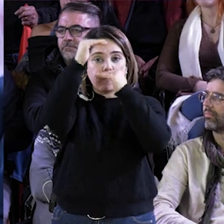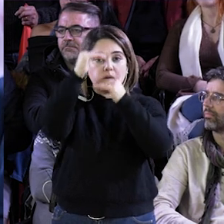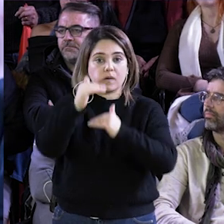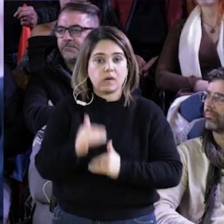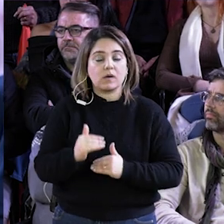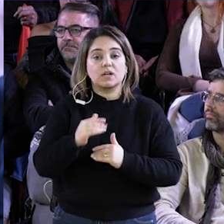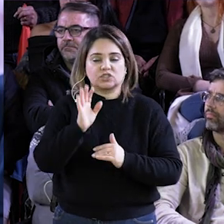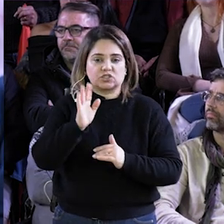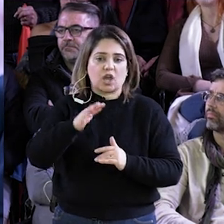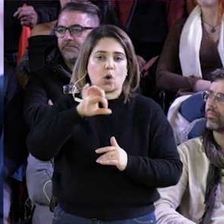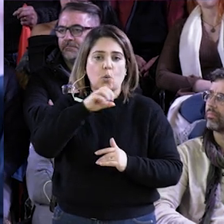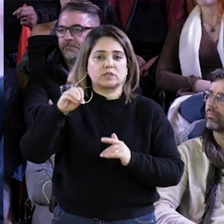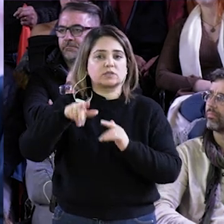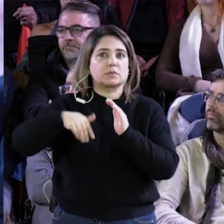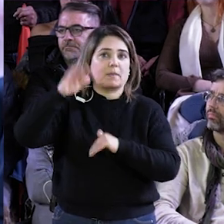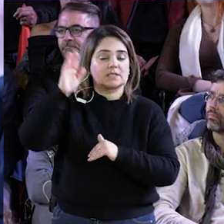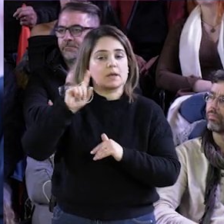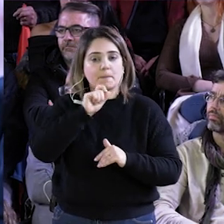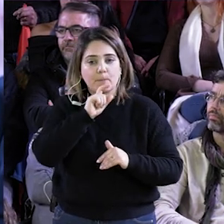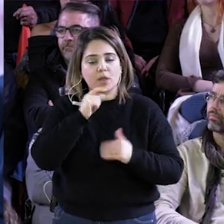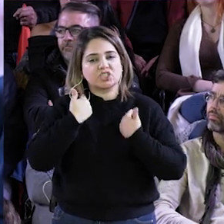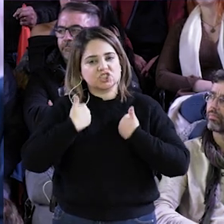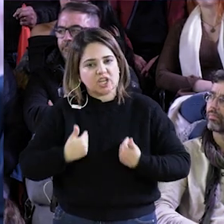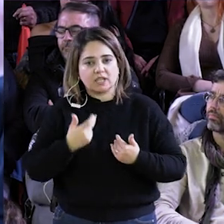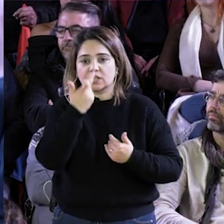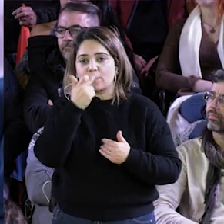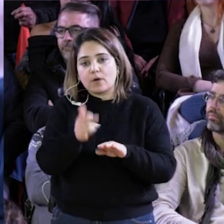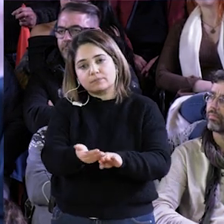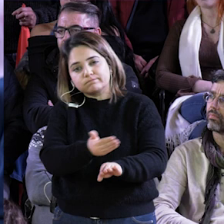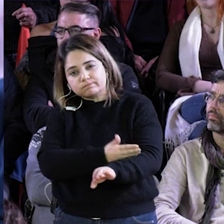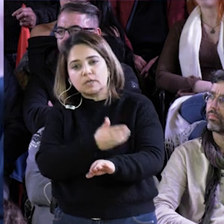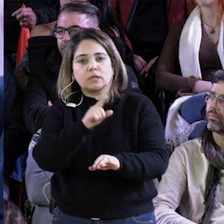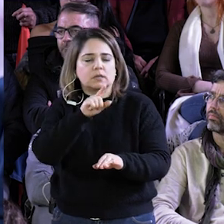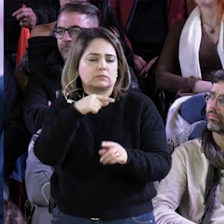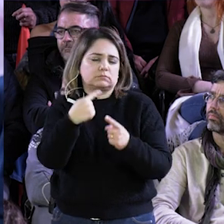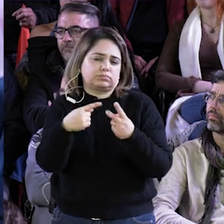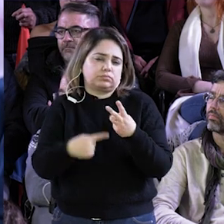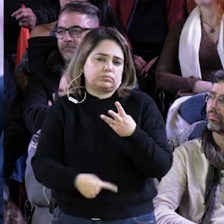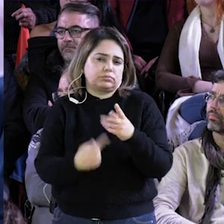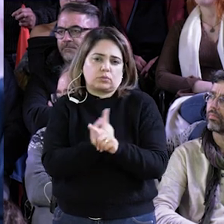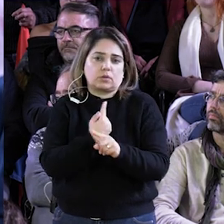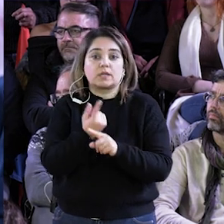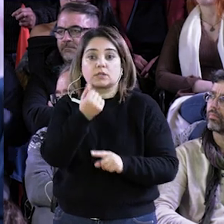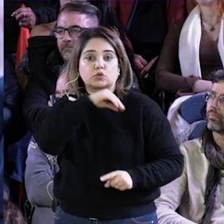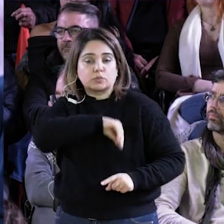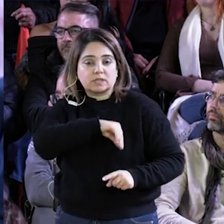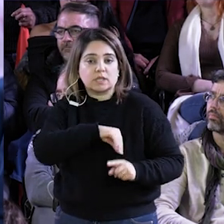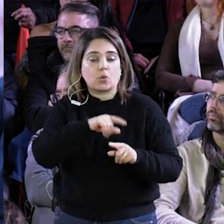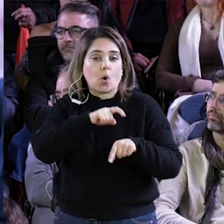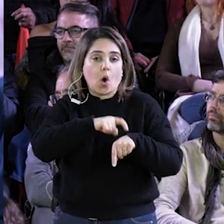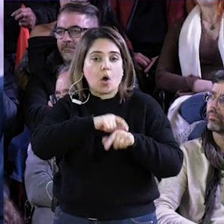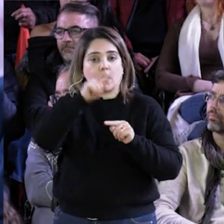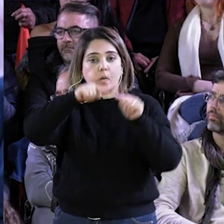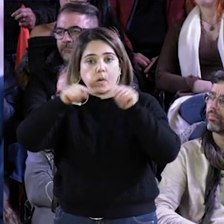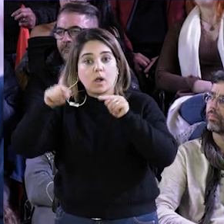vezes falados, possam ter descanso, possam ter acesso à reforma antecipada, possam ter subsídio de turnos, possam ter